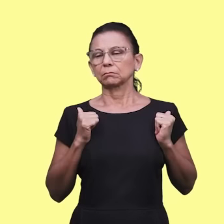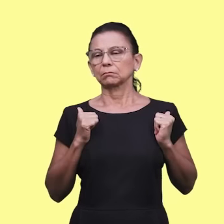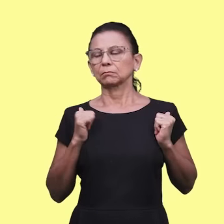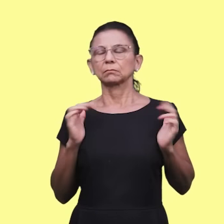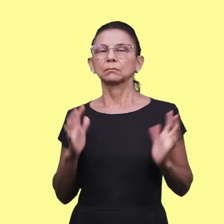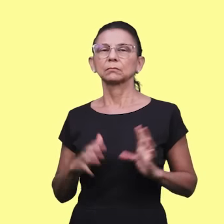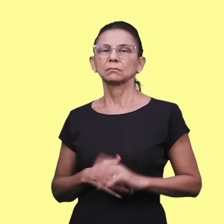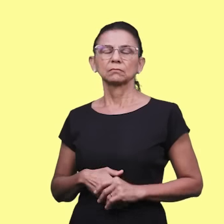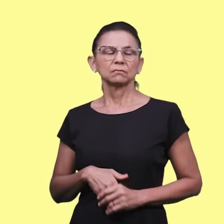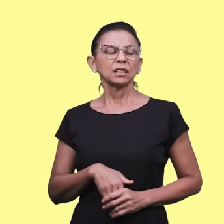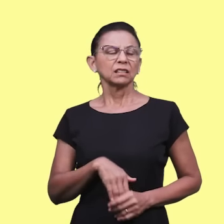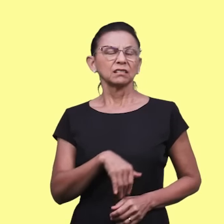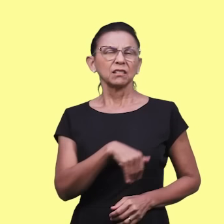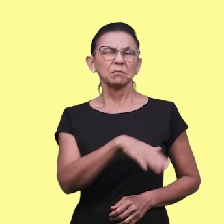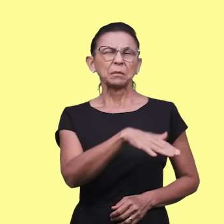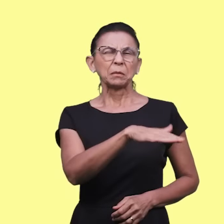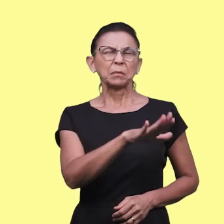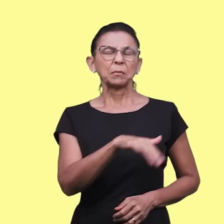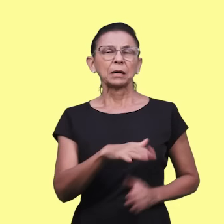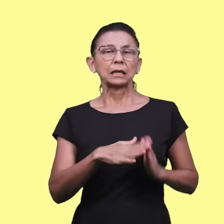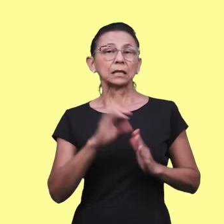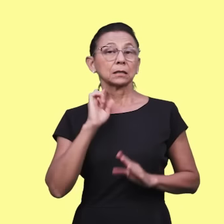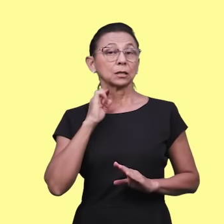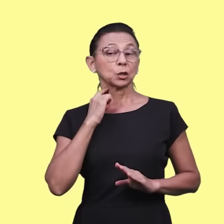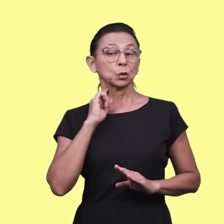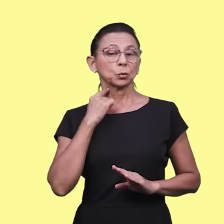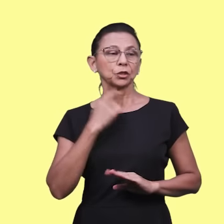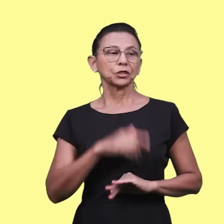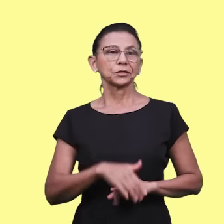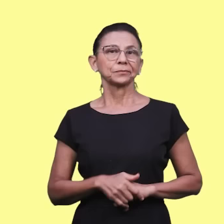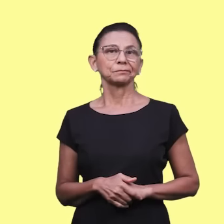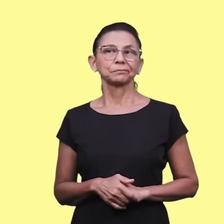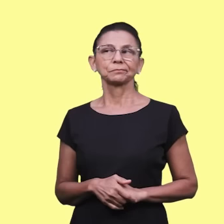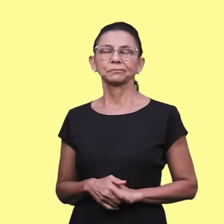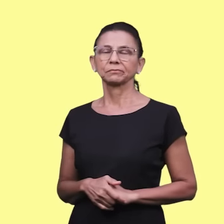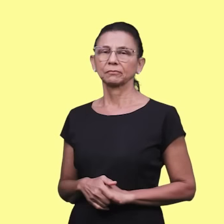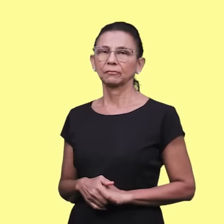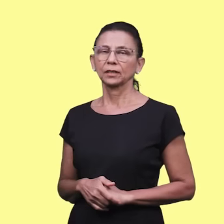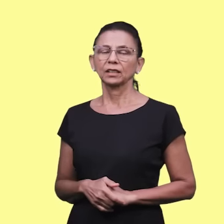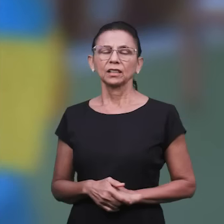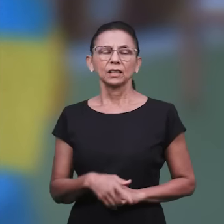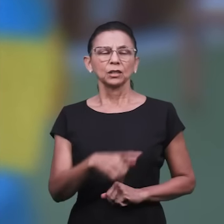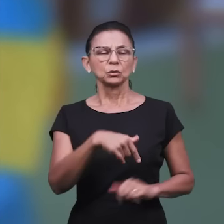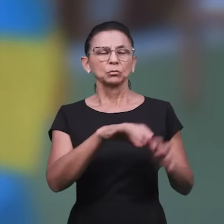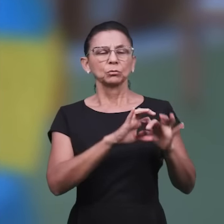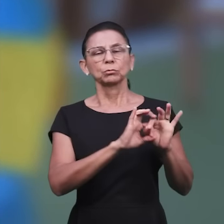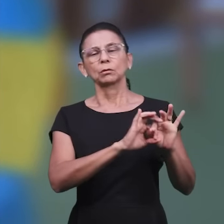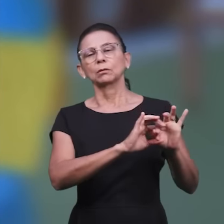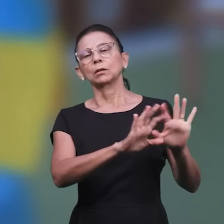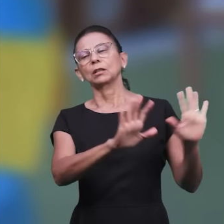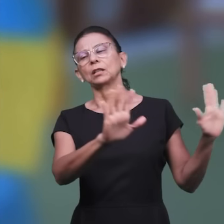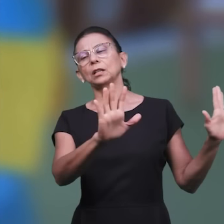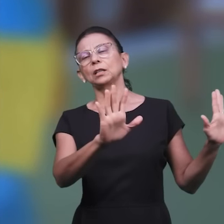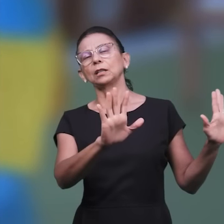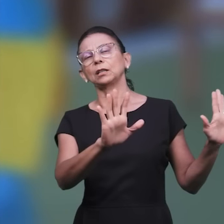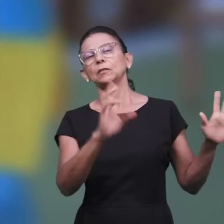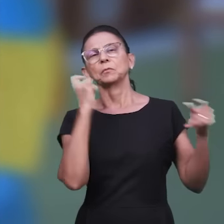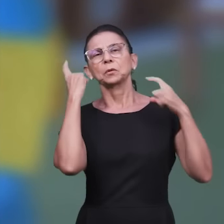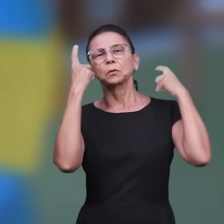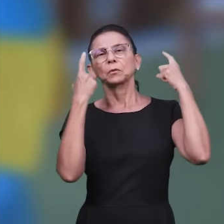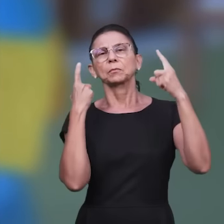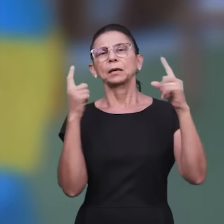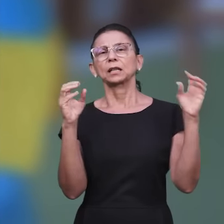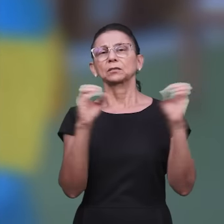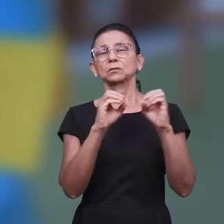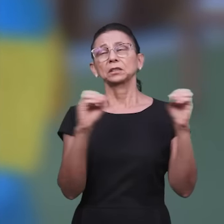deixar a casa suja, deixar a casa mal cuidada, não se preocupando com o que aconteceria quando